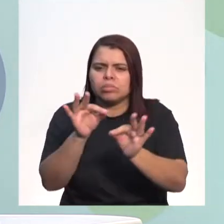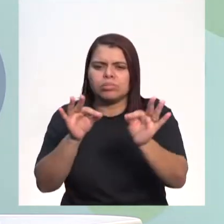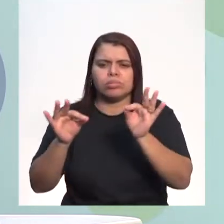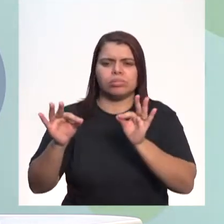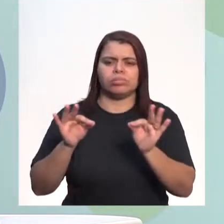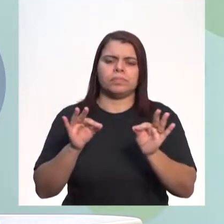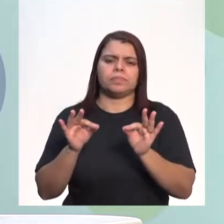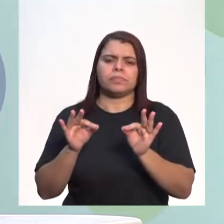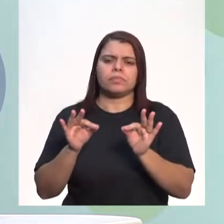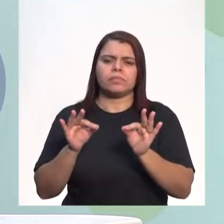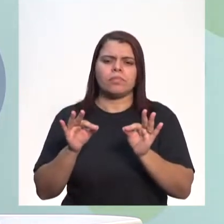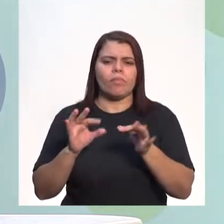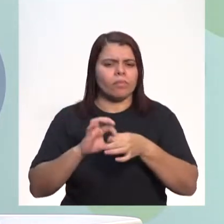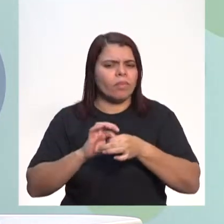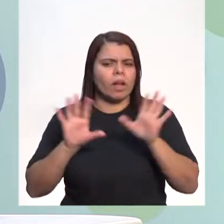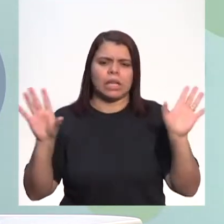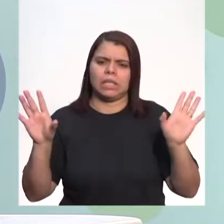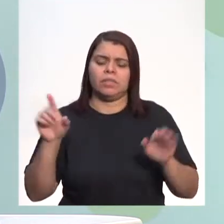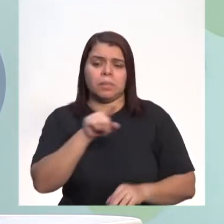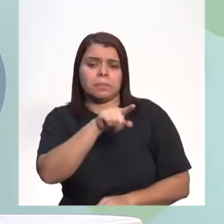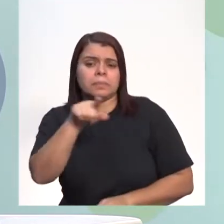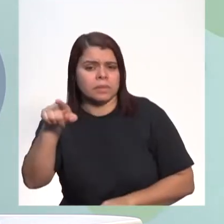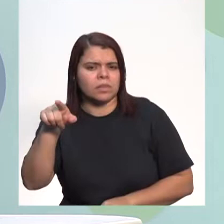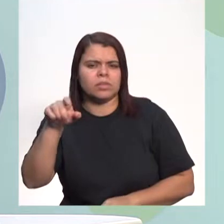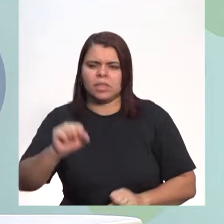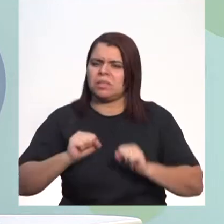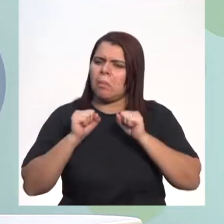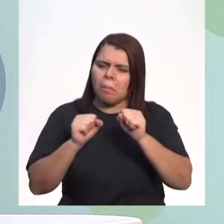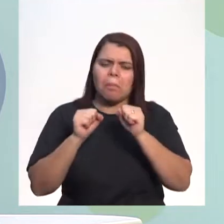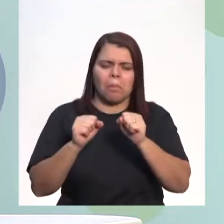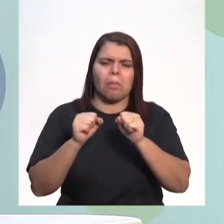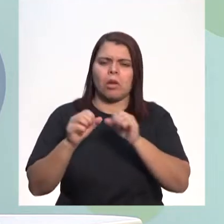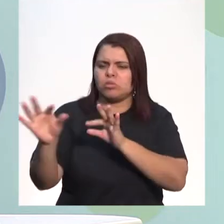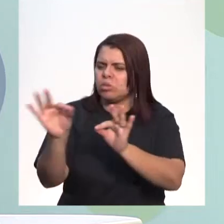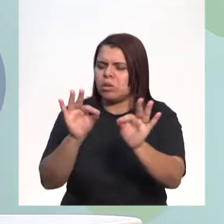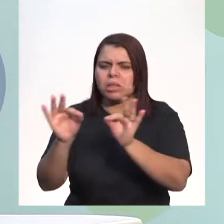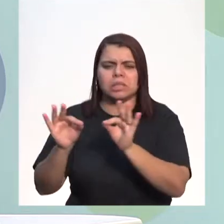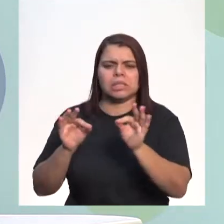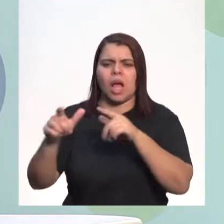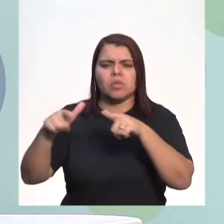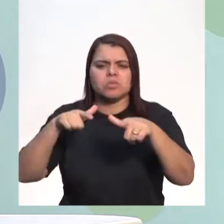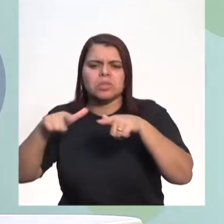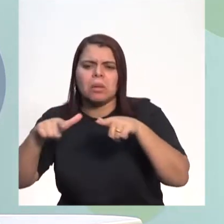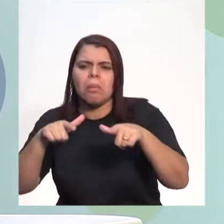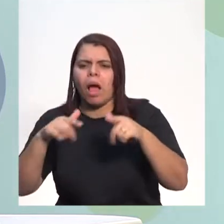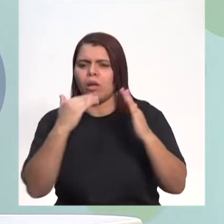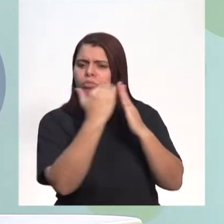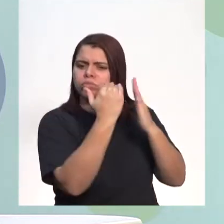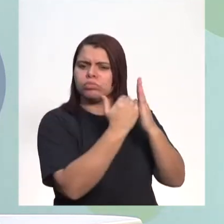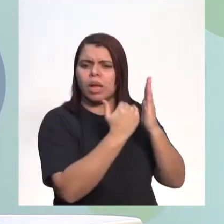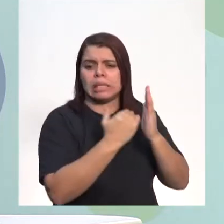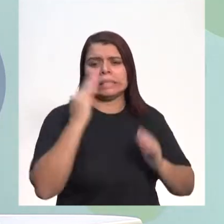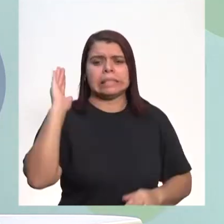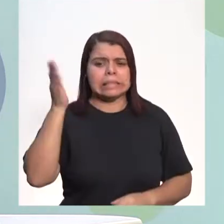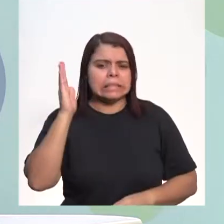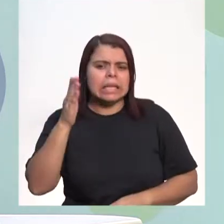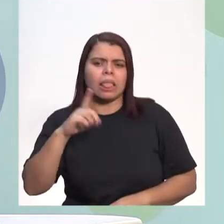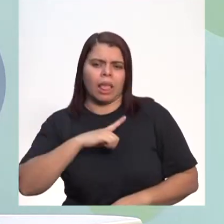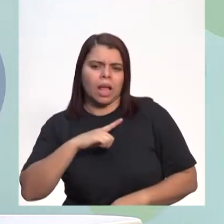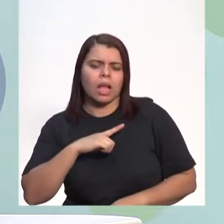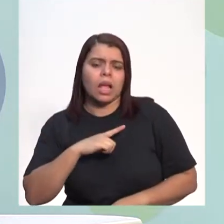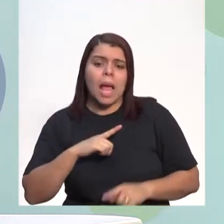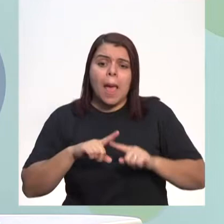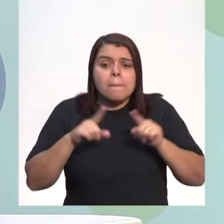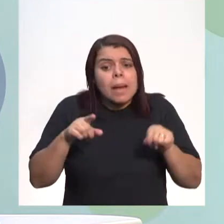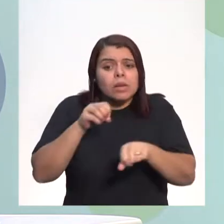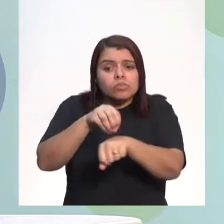e fica aí para que vocês façam combos, que vocês organizem trabalhos com pautas que já estão lá. Mas a